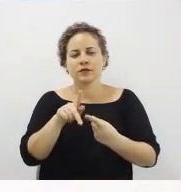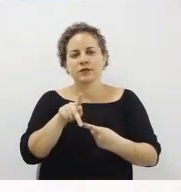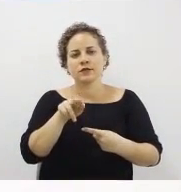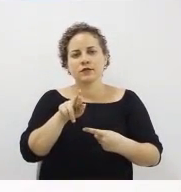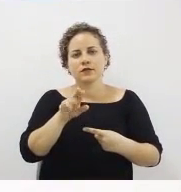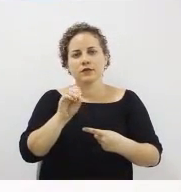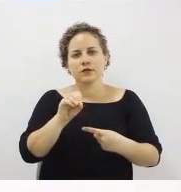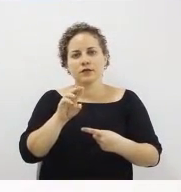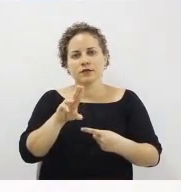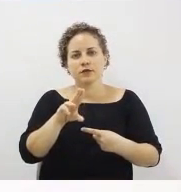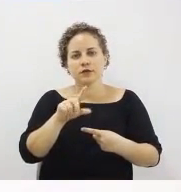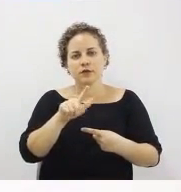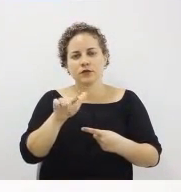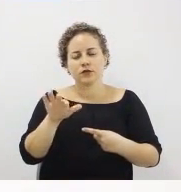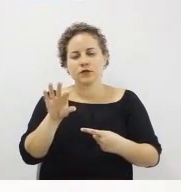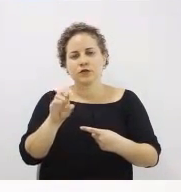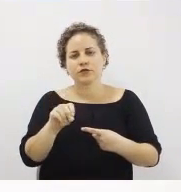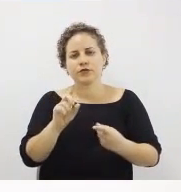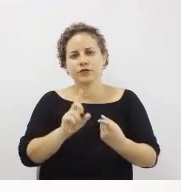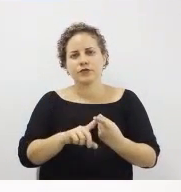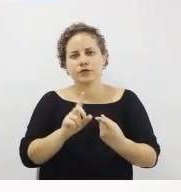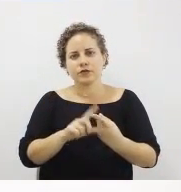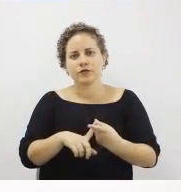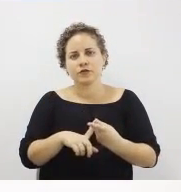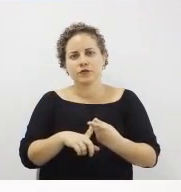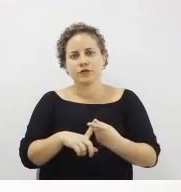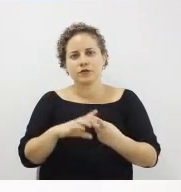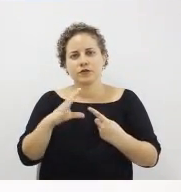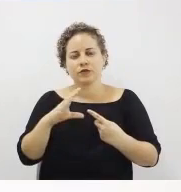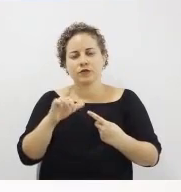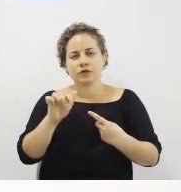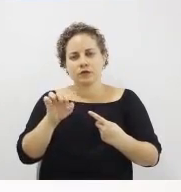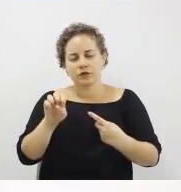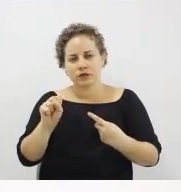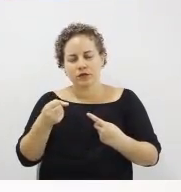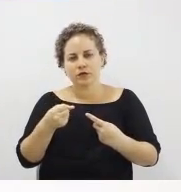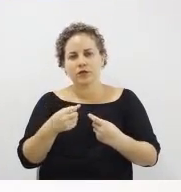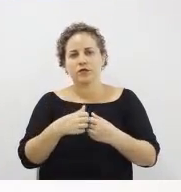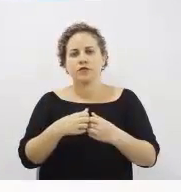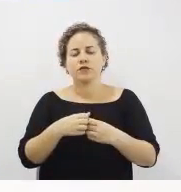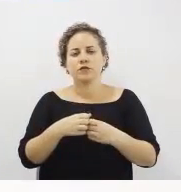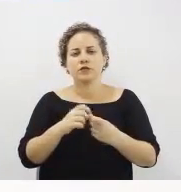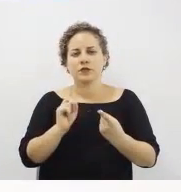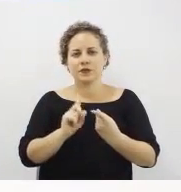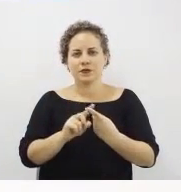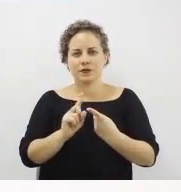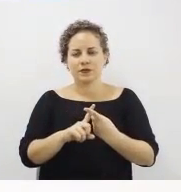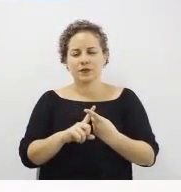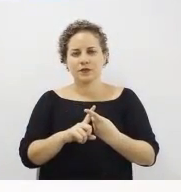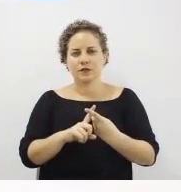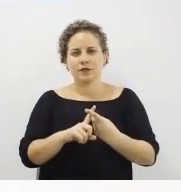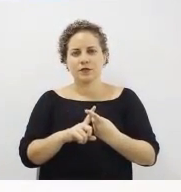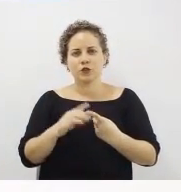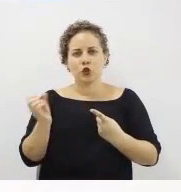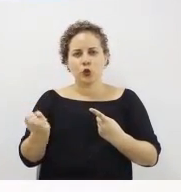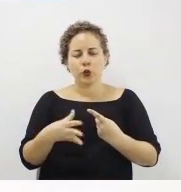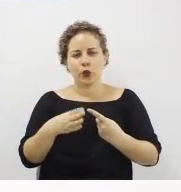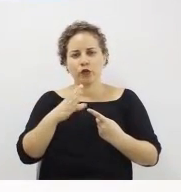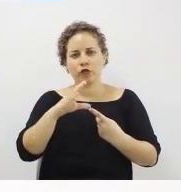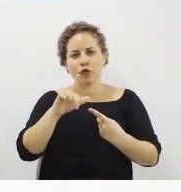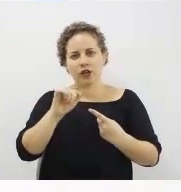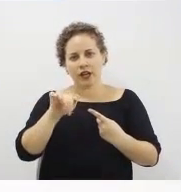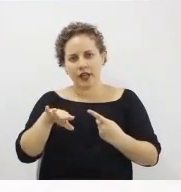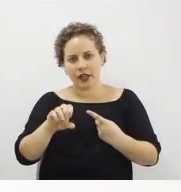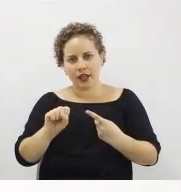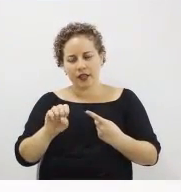produções antecipadas das vigas verdes daqueles maiores clientes e garantir, assim, o atendimento do novo cliente que fez o